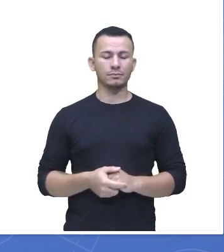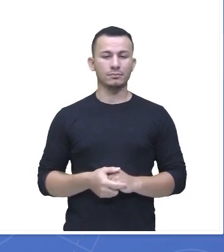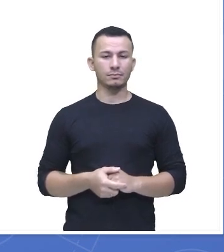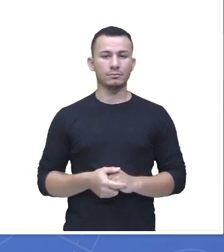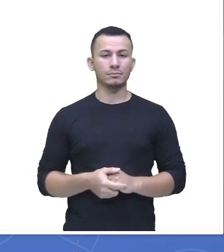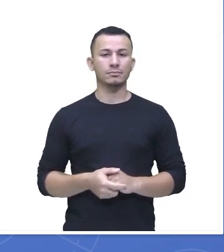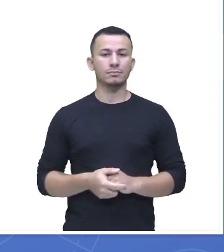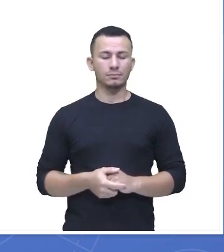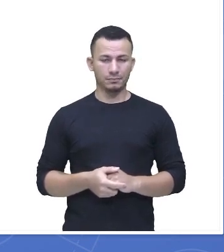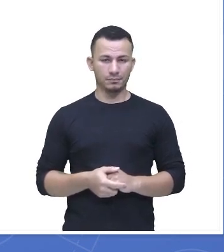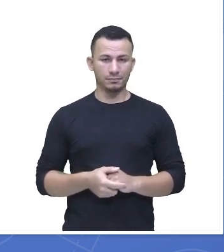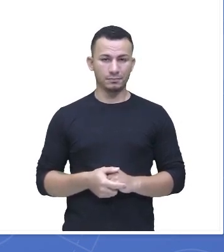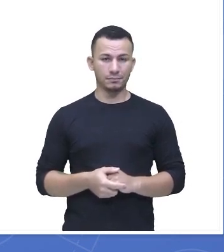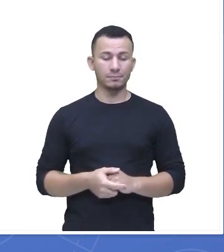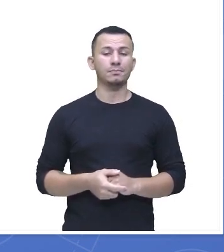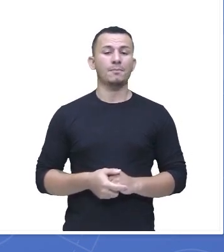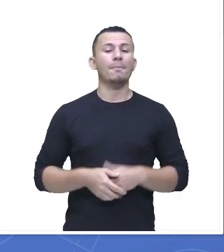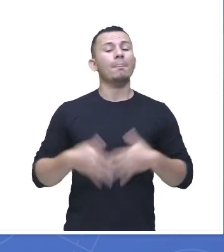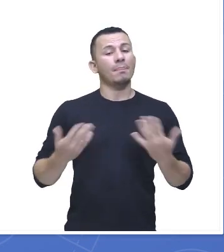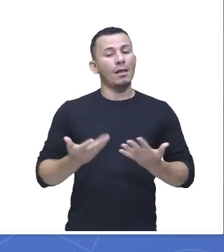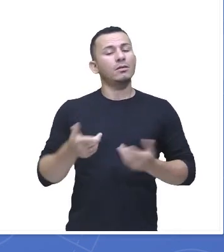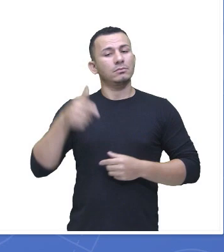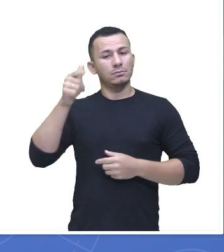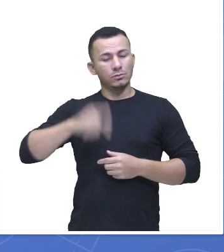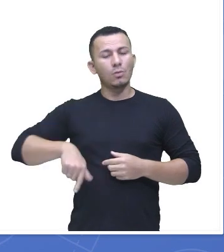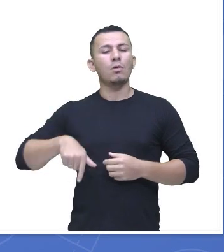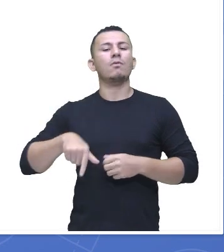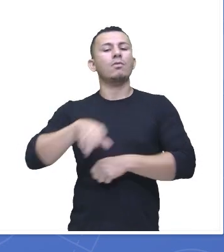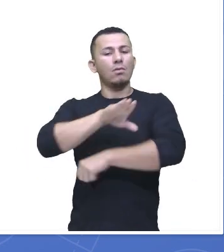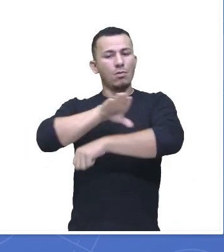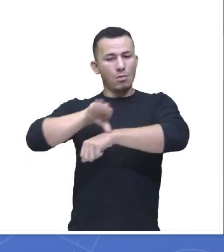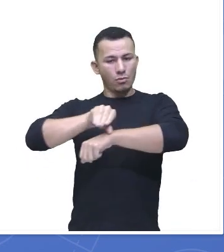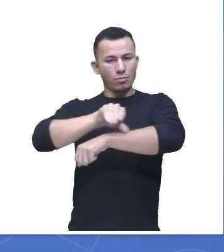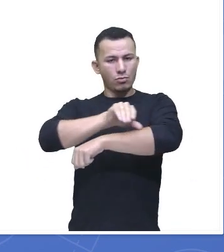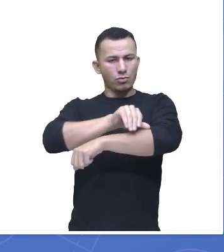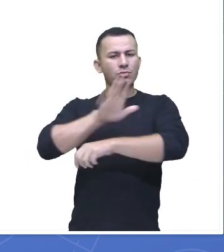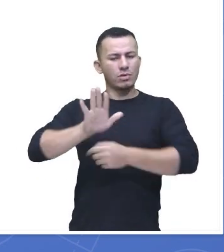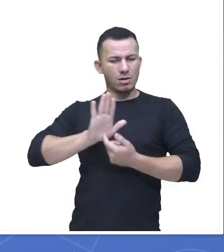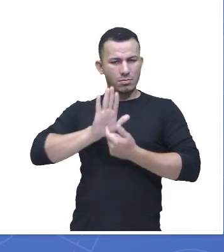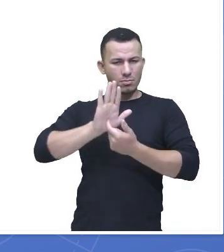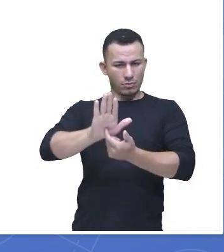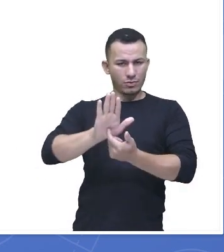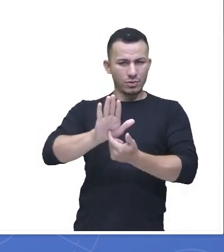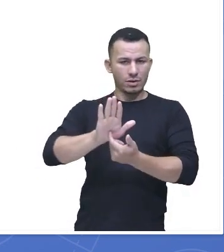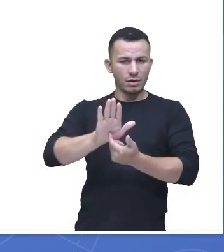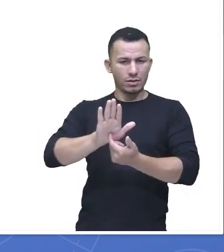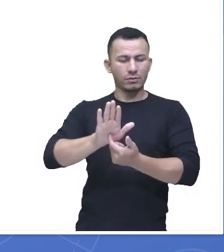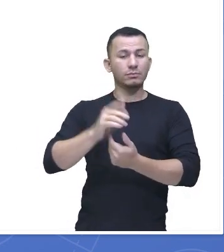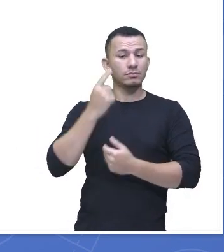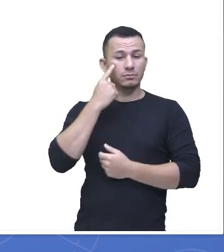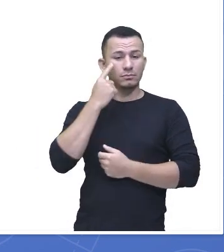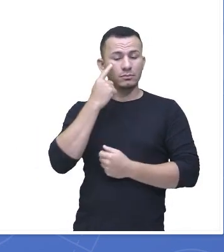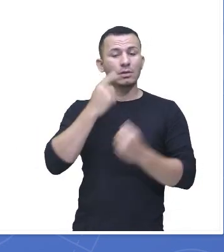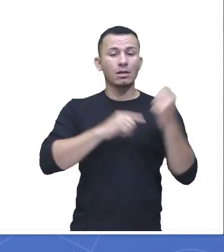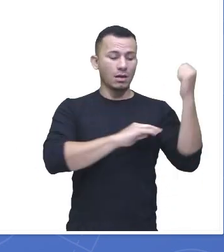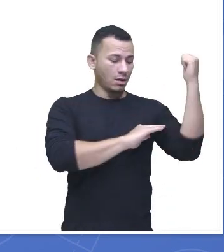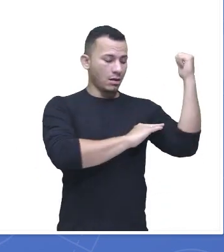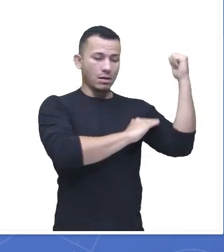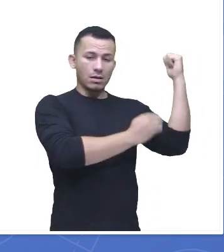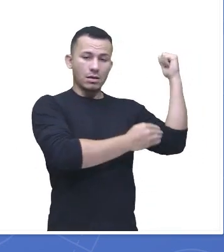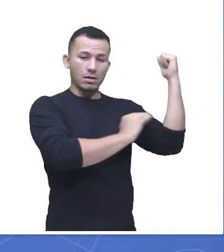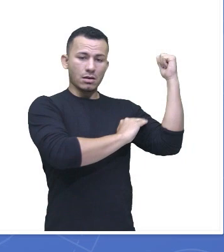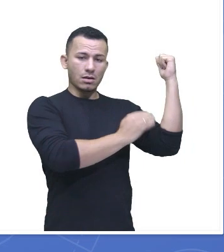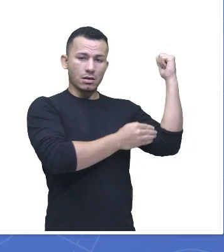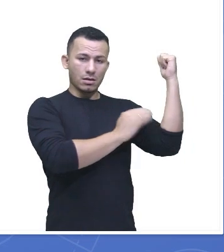Muito bem, então nós temos aí novamente os músculos que eu falei para vocês. Logo aqui na frente nós temos os bíceps,